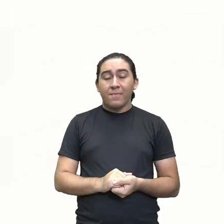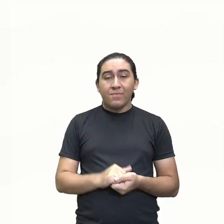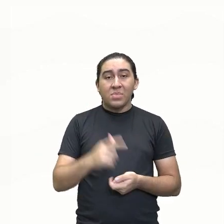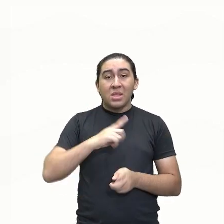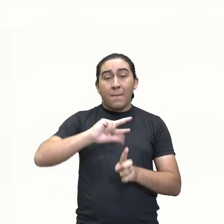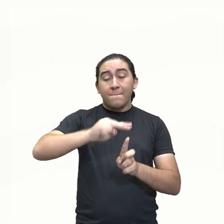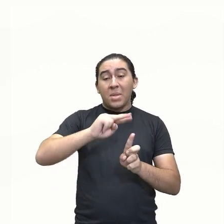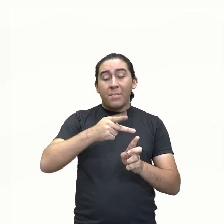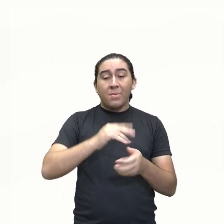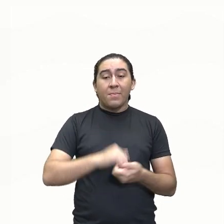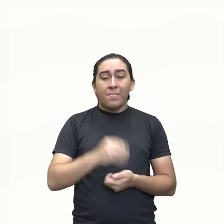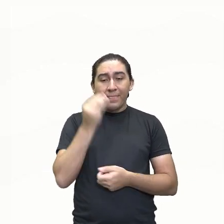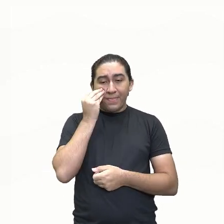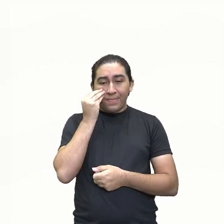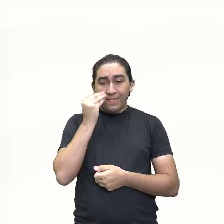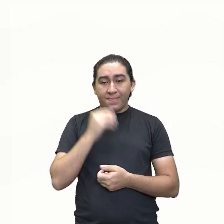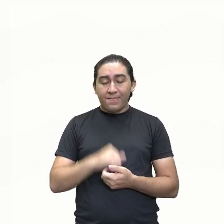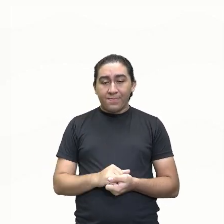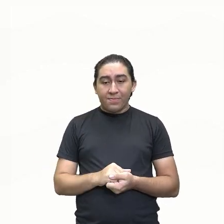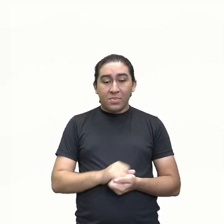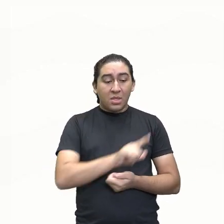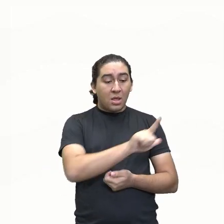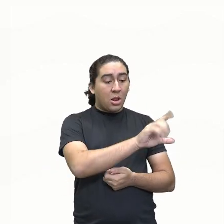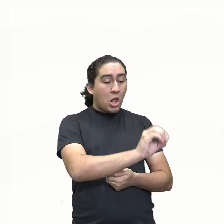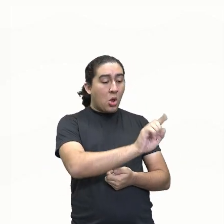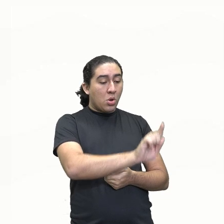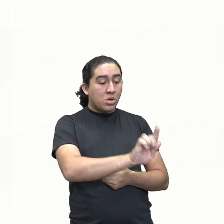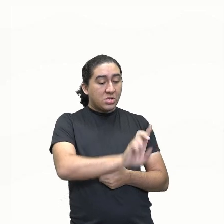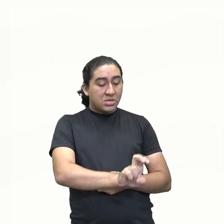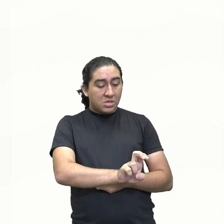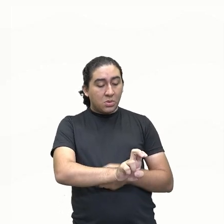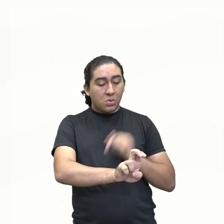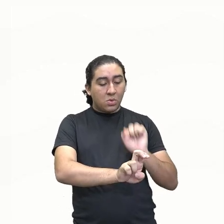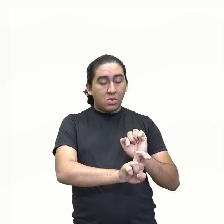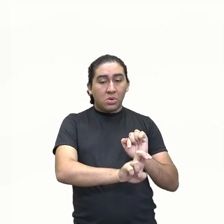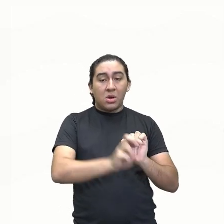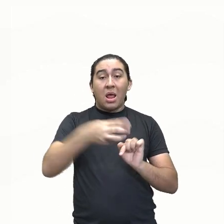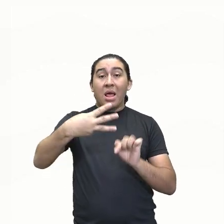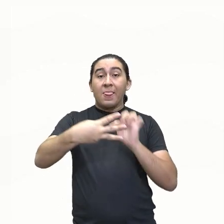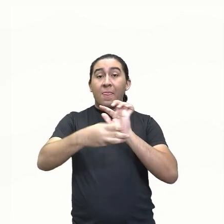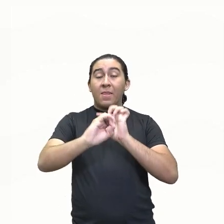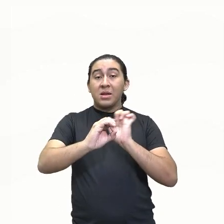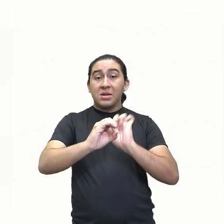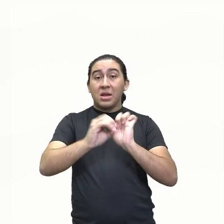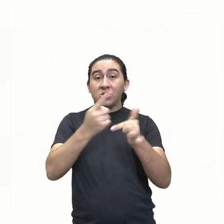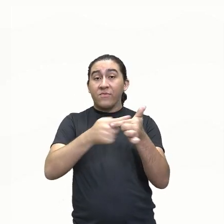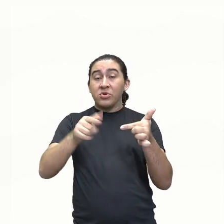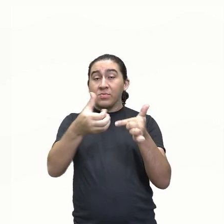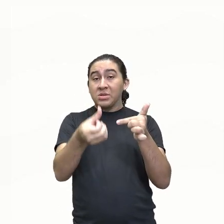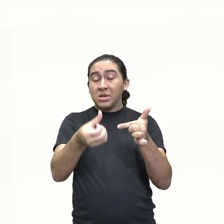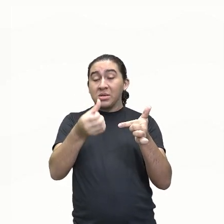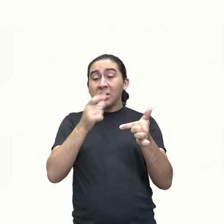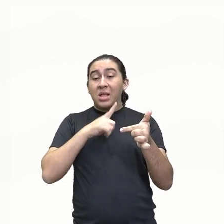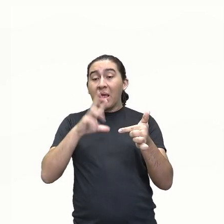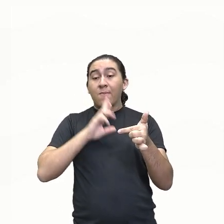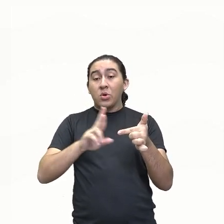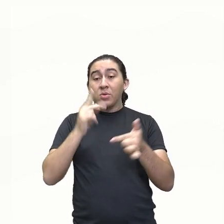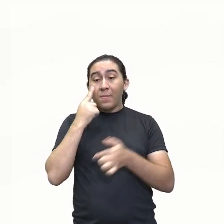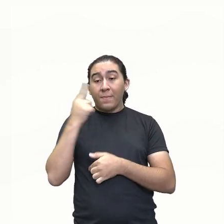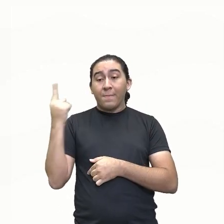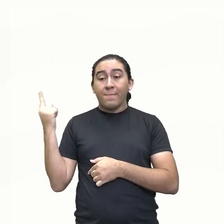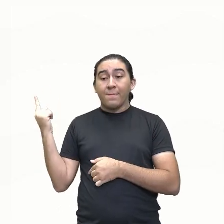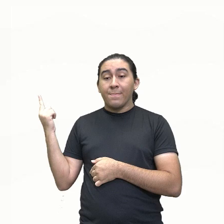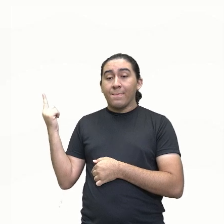colocar aqui a mesma base e vou dividir 30 por 6. Então, vai ficar 30 dividido